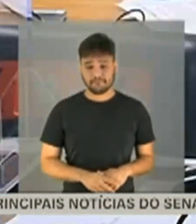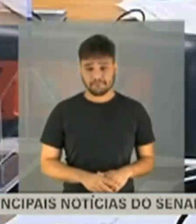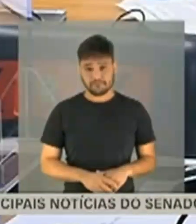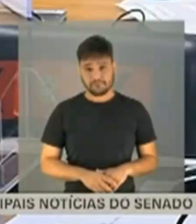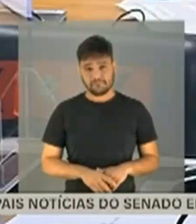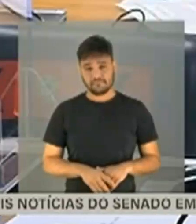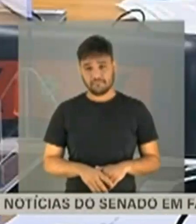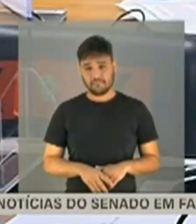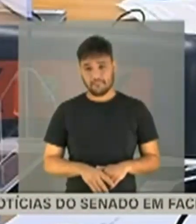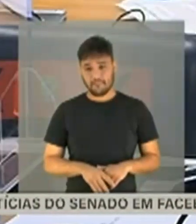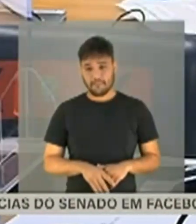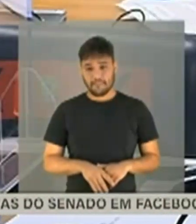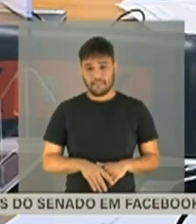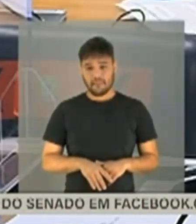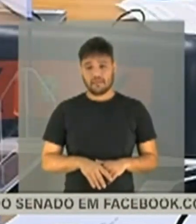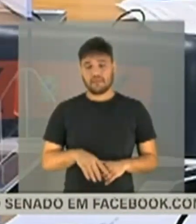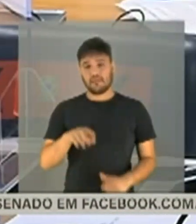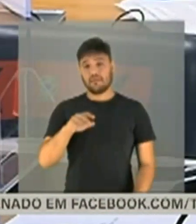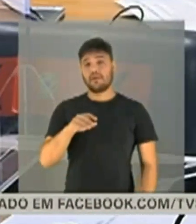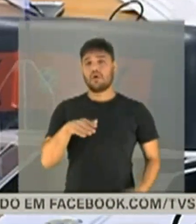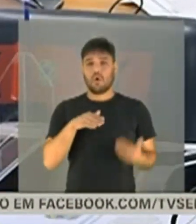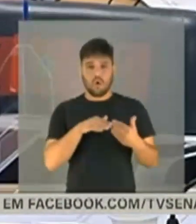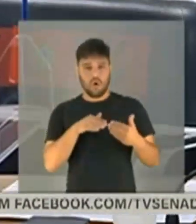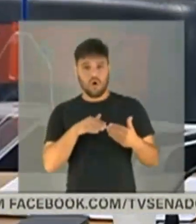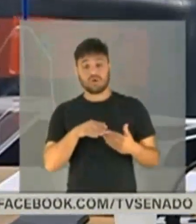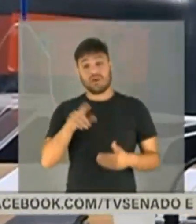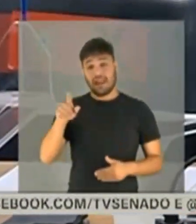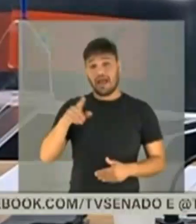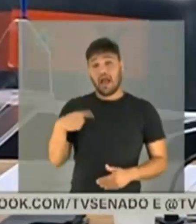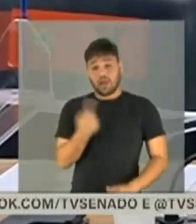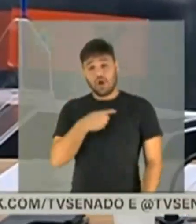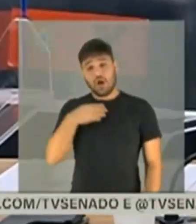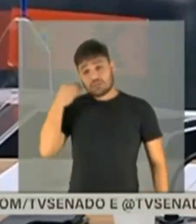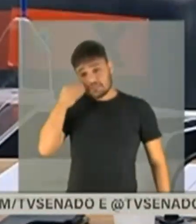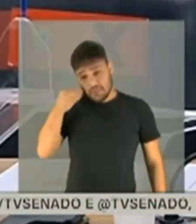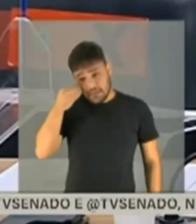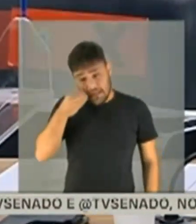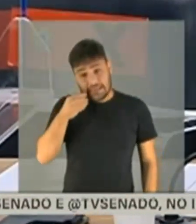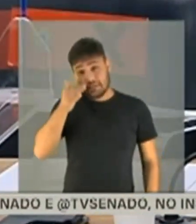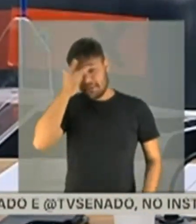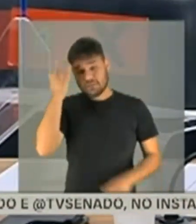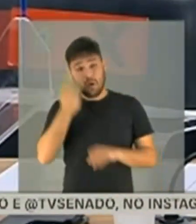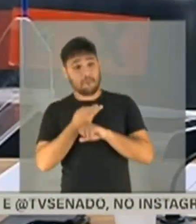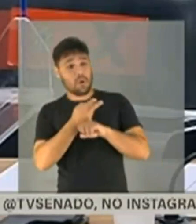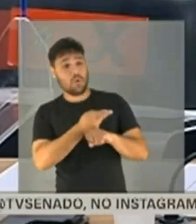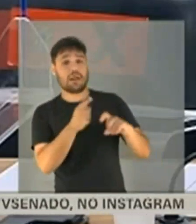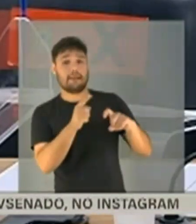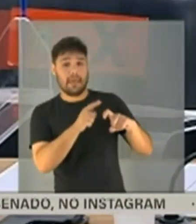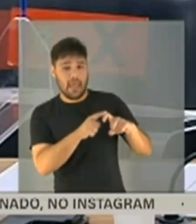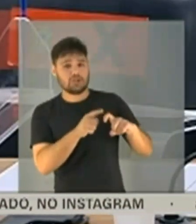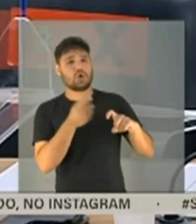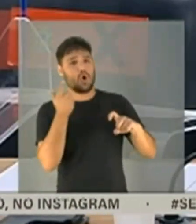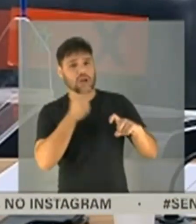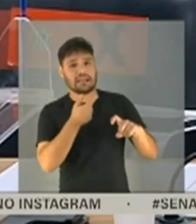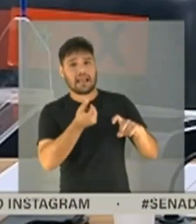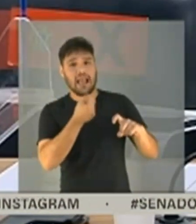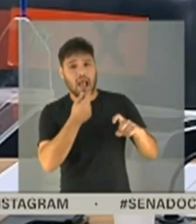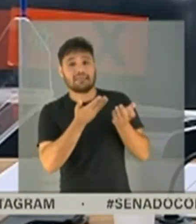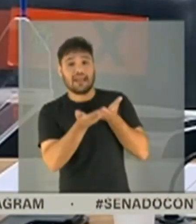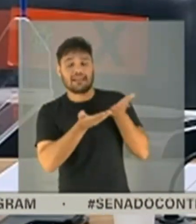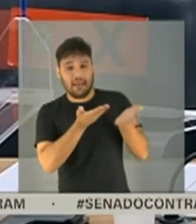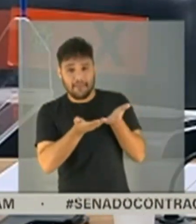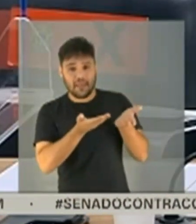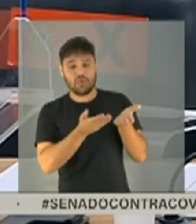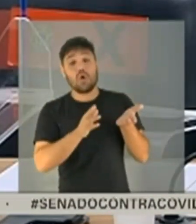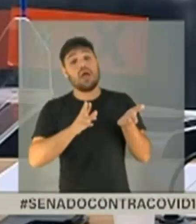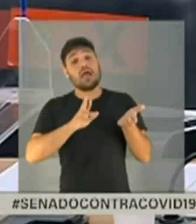Eu corroboro as falas do Dr. Zimmermann, e na nossa experiência, quem procura o médico e obtém um tratamento, e esse tratamento, repito,